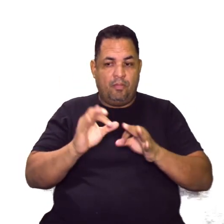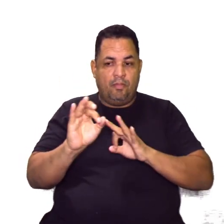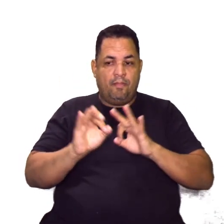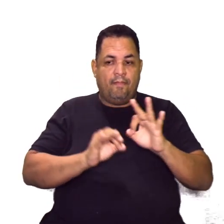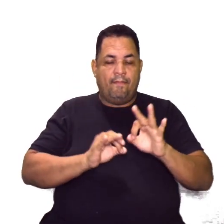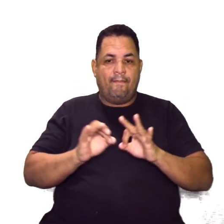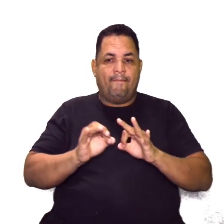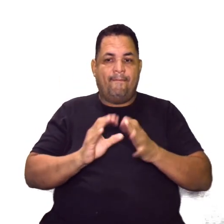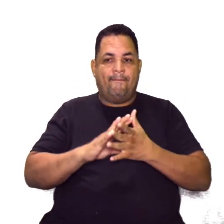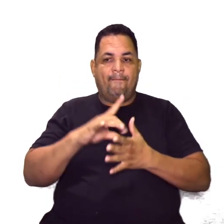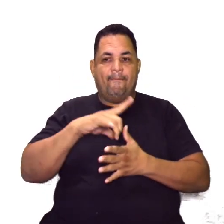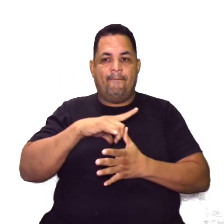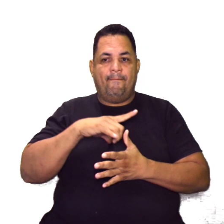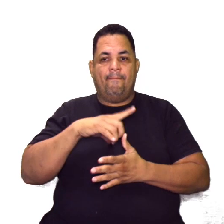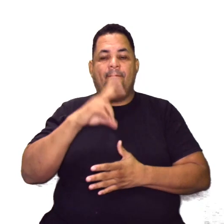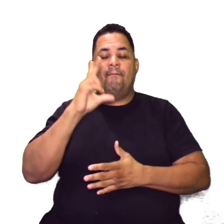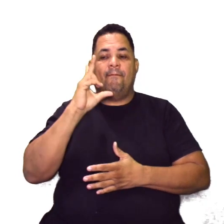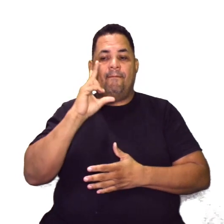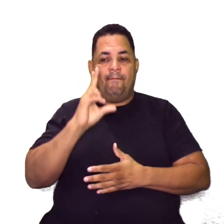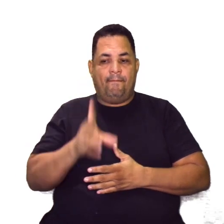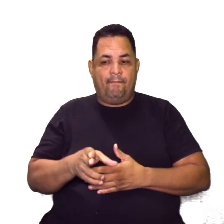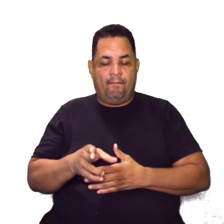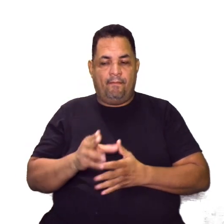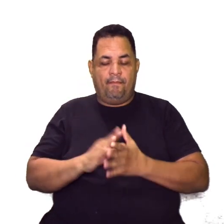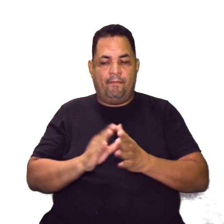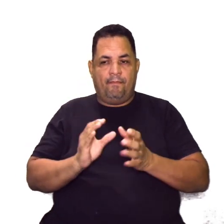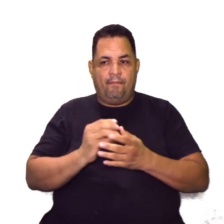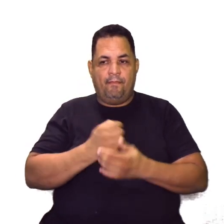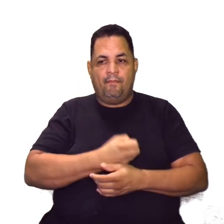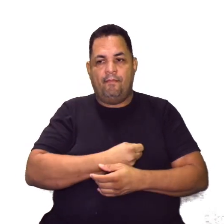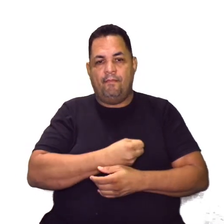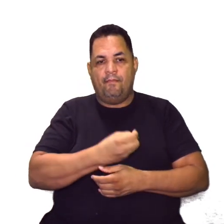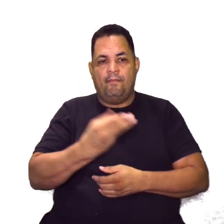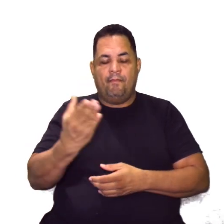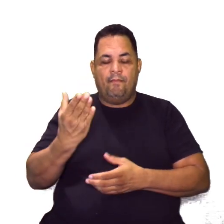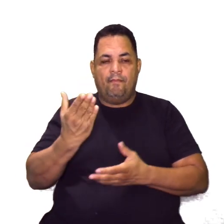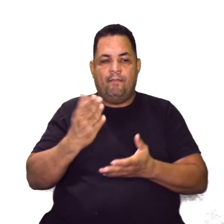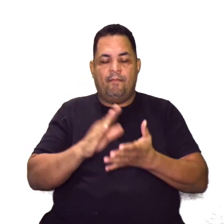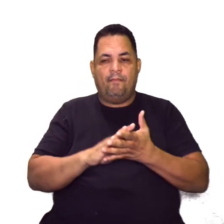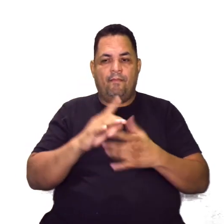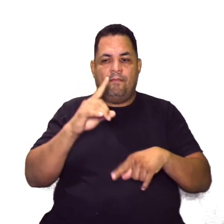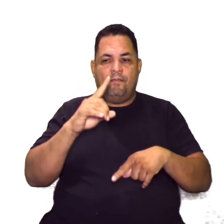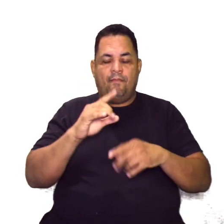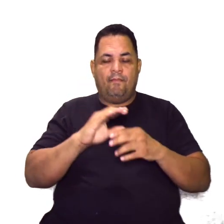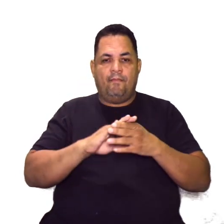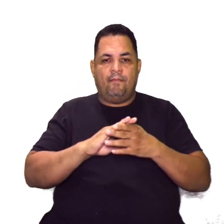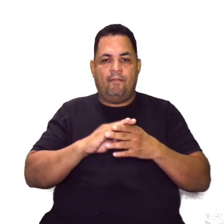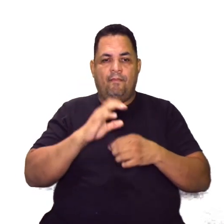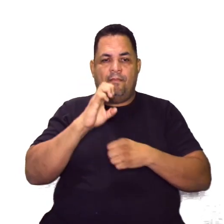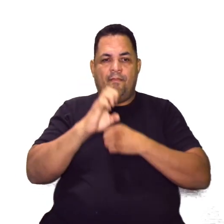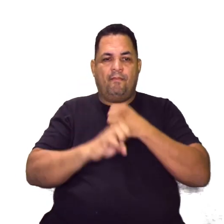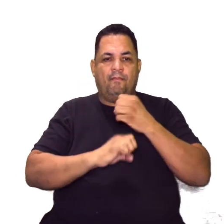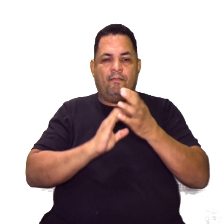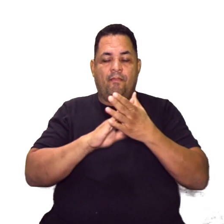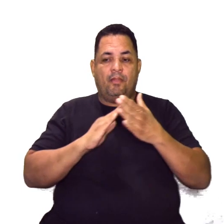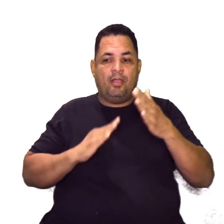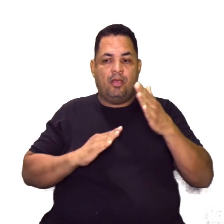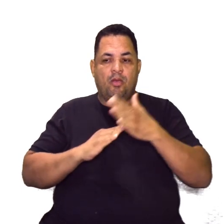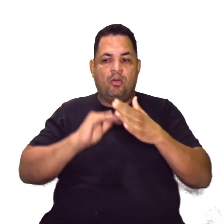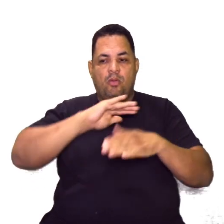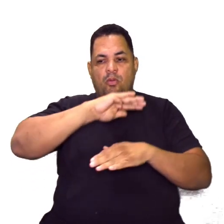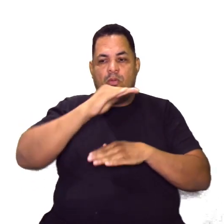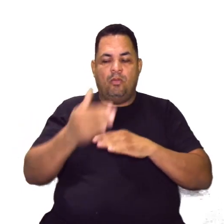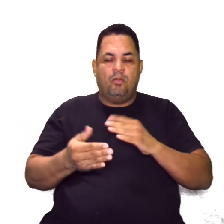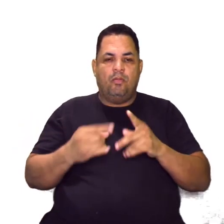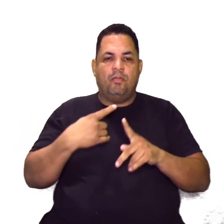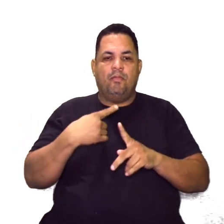família, possui a mesma quantidade de elétrons no último orbital eletrônico. Em